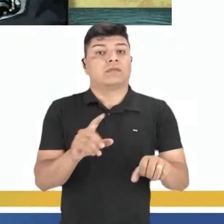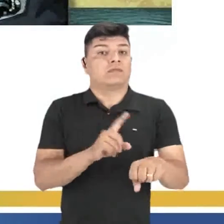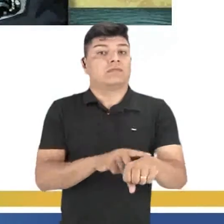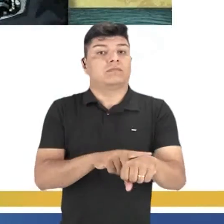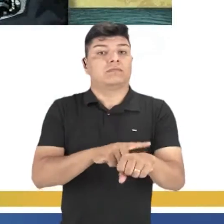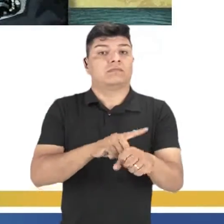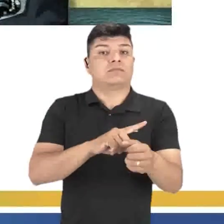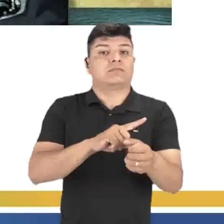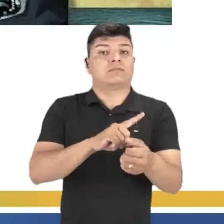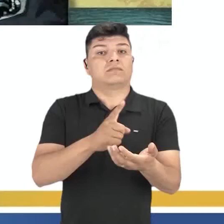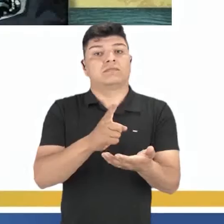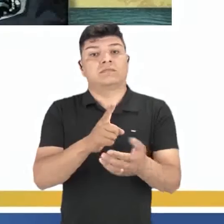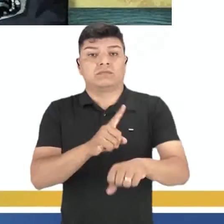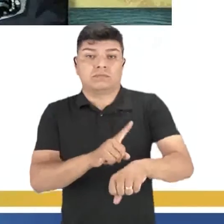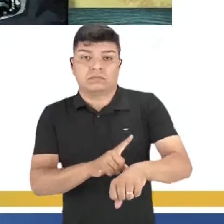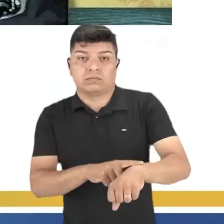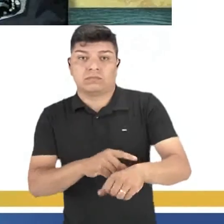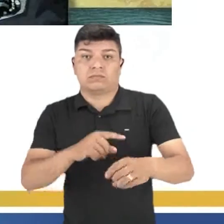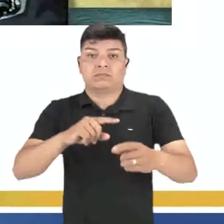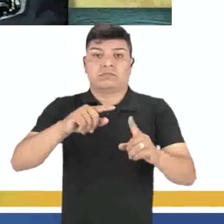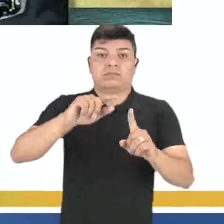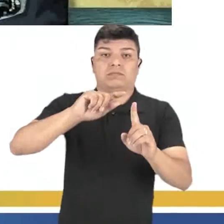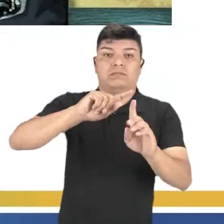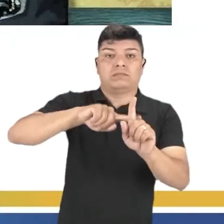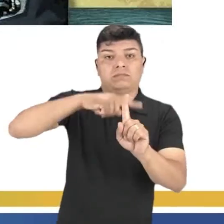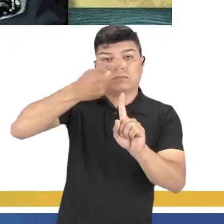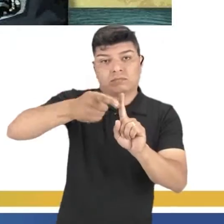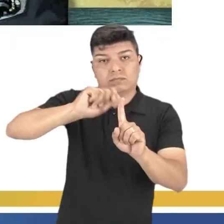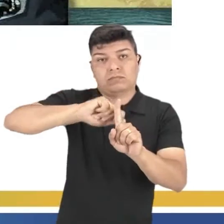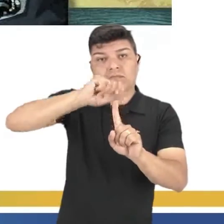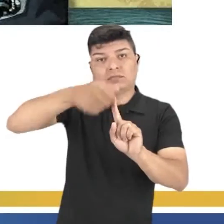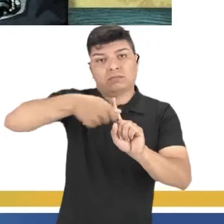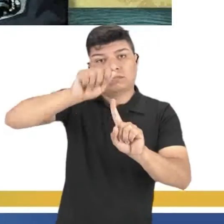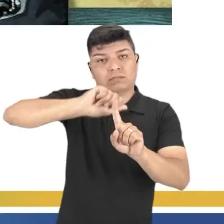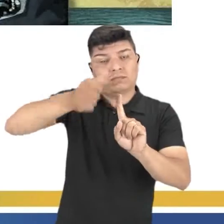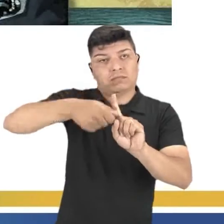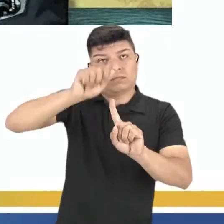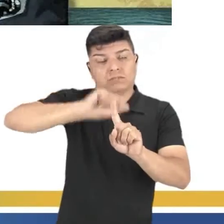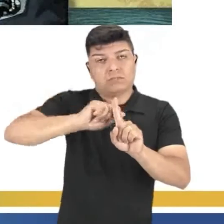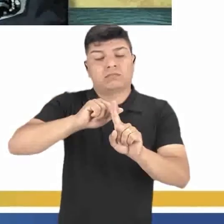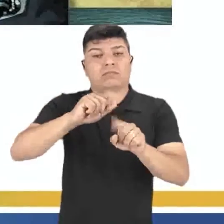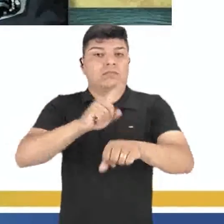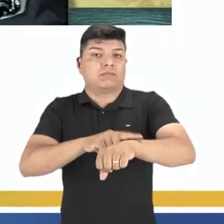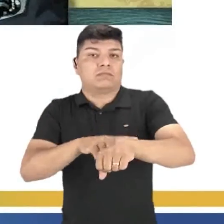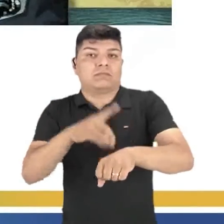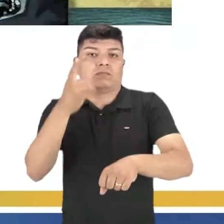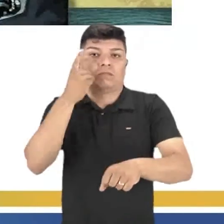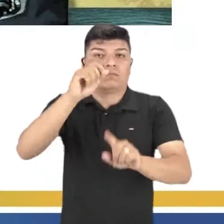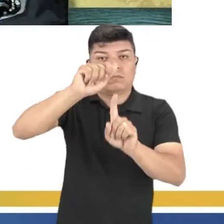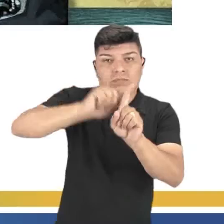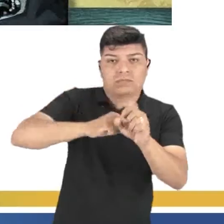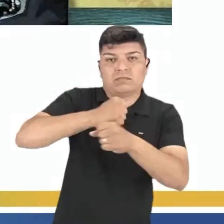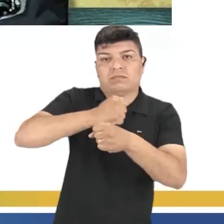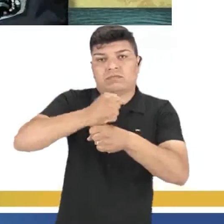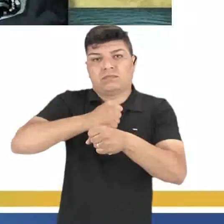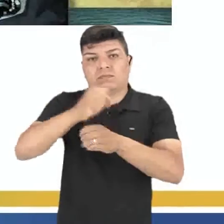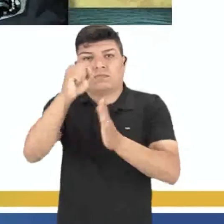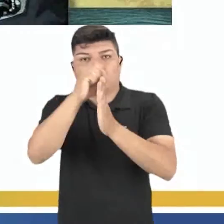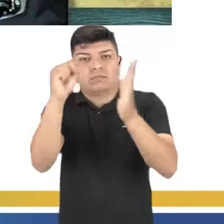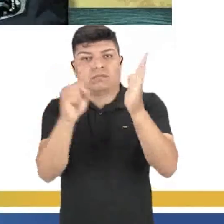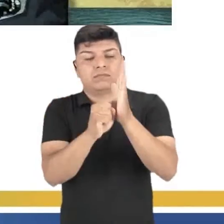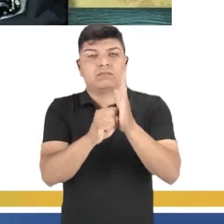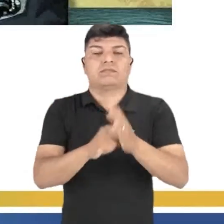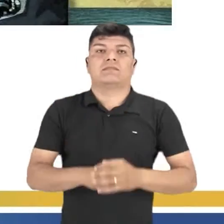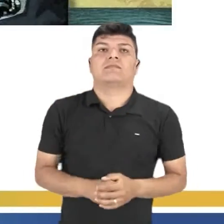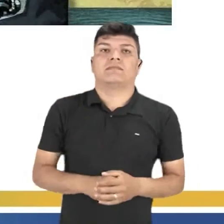do relógio, o tempo do calendário que a gente conhece, horas, dias, meses, anos, séculos, tá